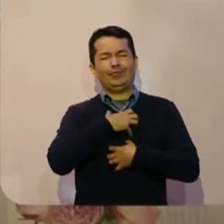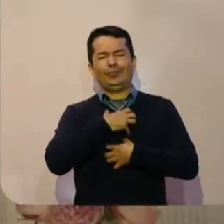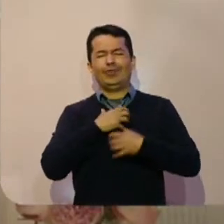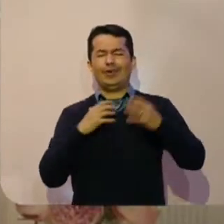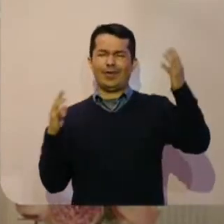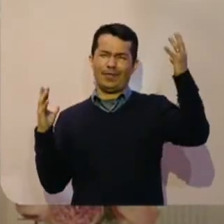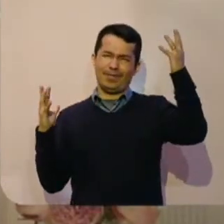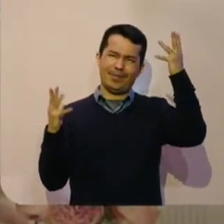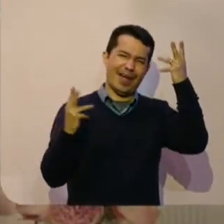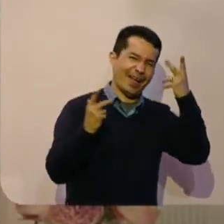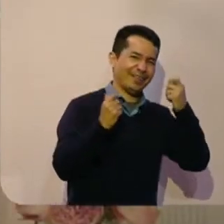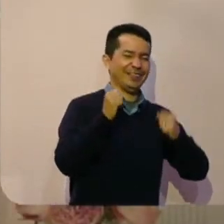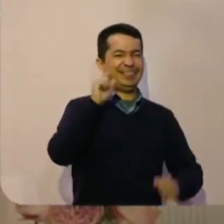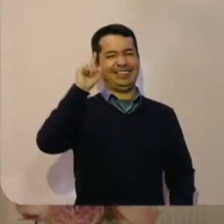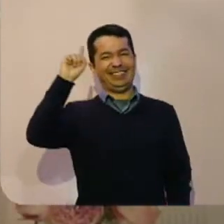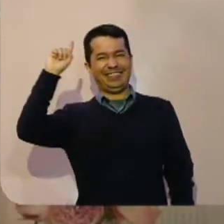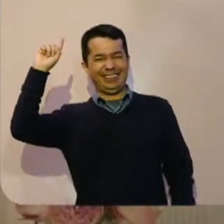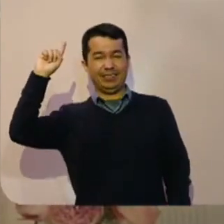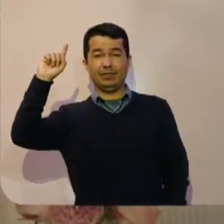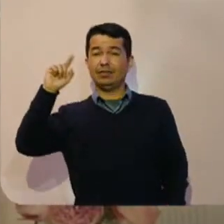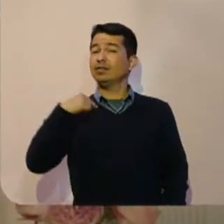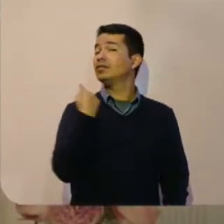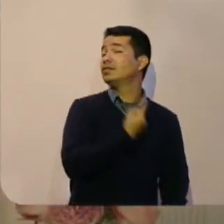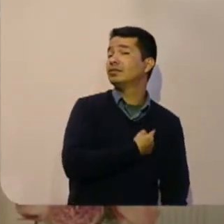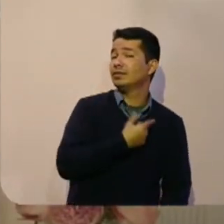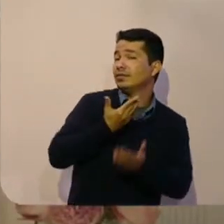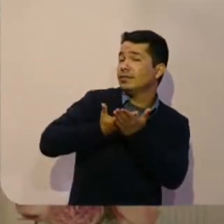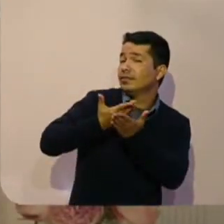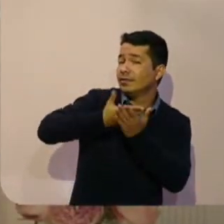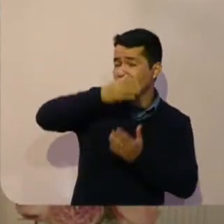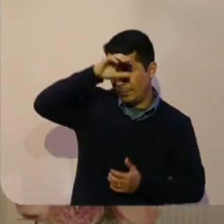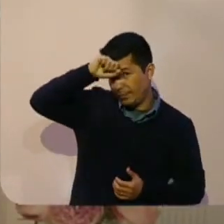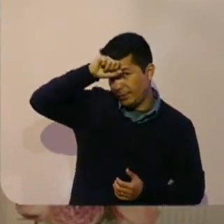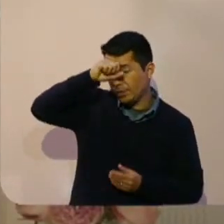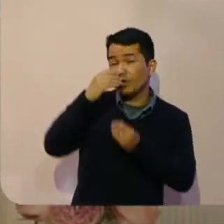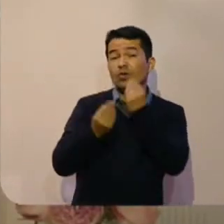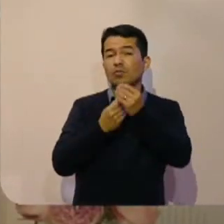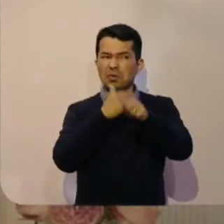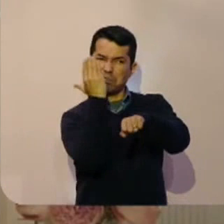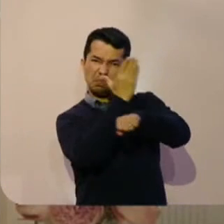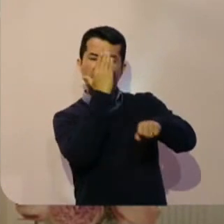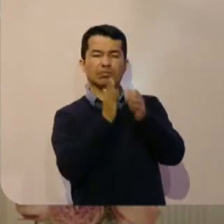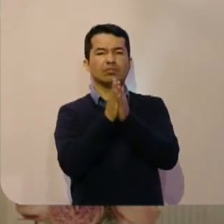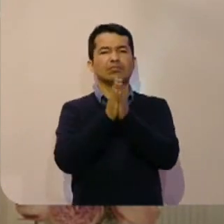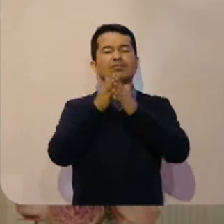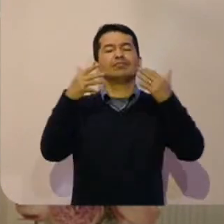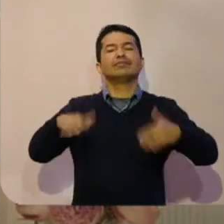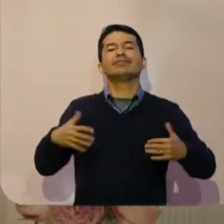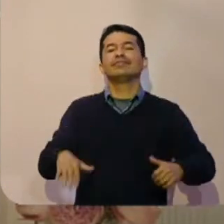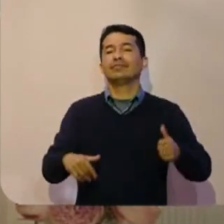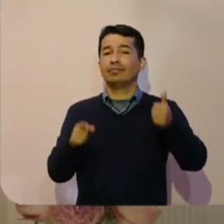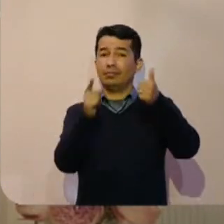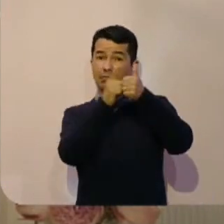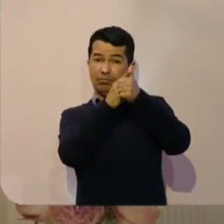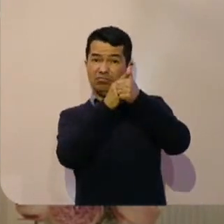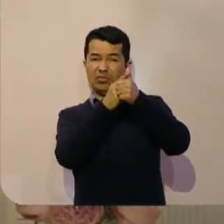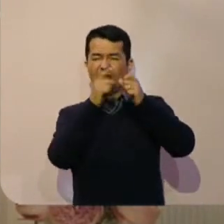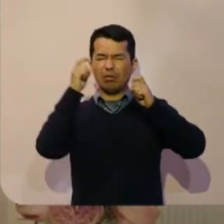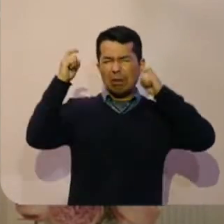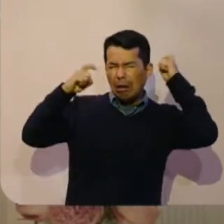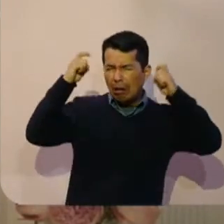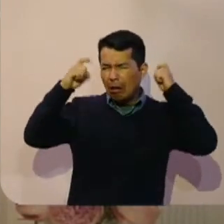Deus. Então, o que a gente aprendeu aqui? Como é que a gente vence a ansiedade? Primeiro, troque a preocupação pela